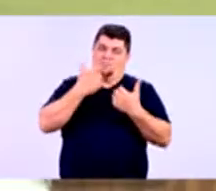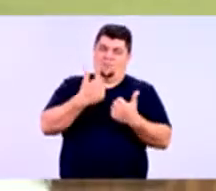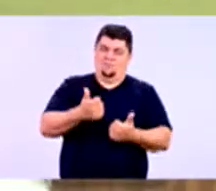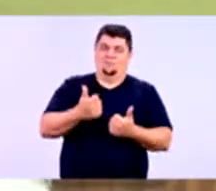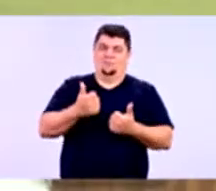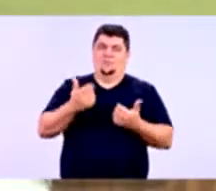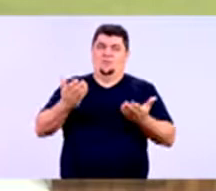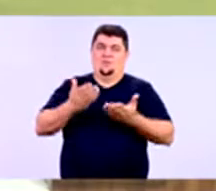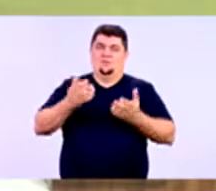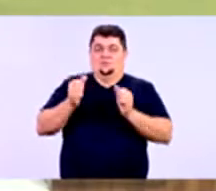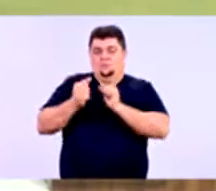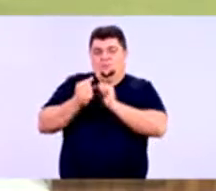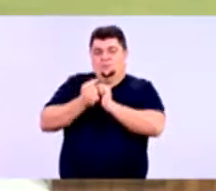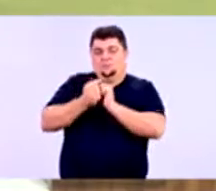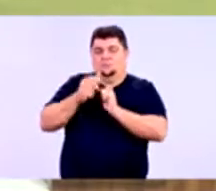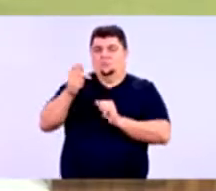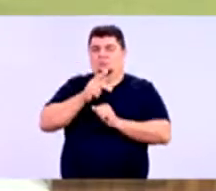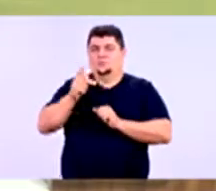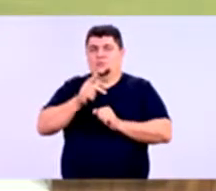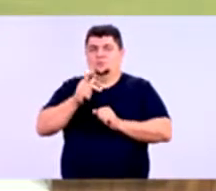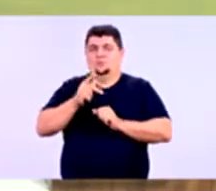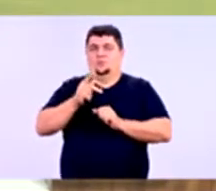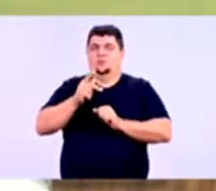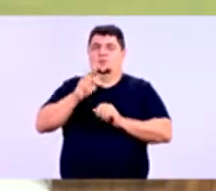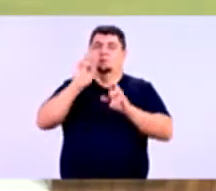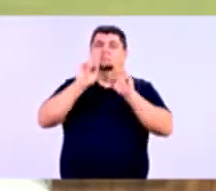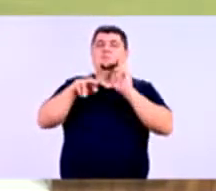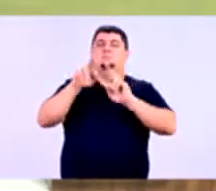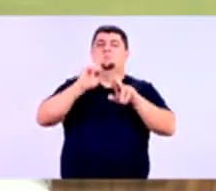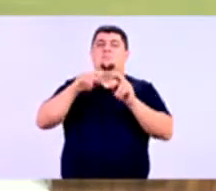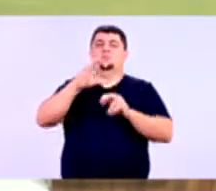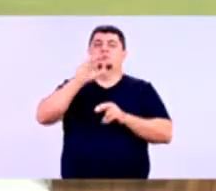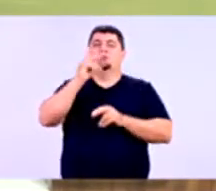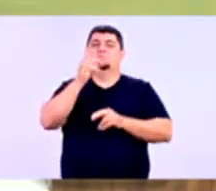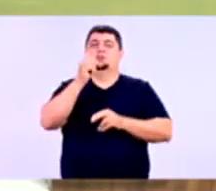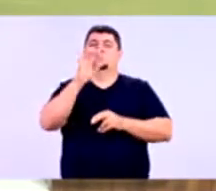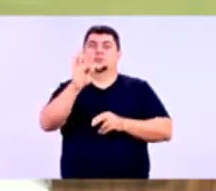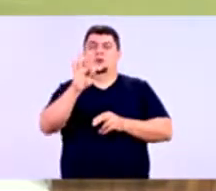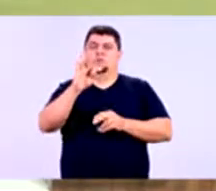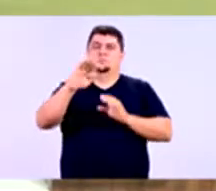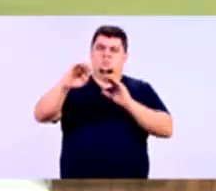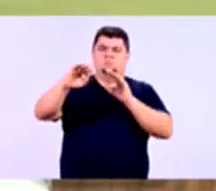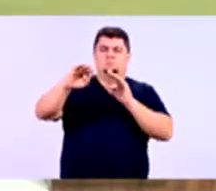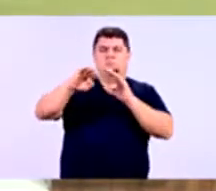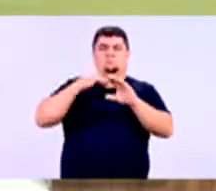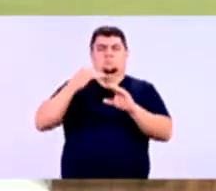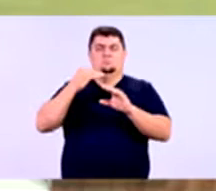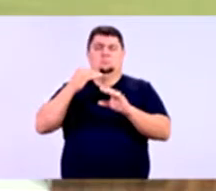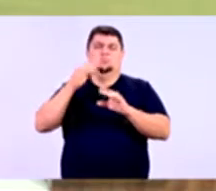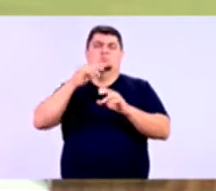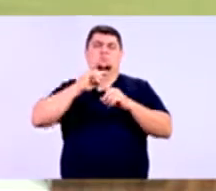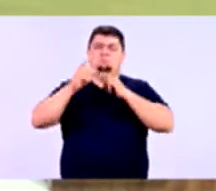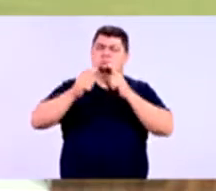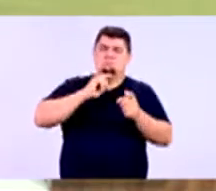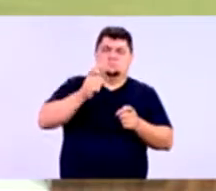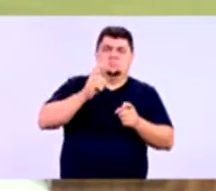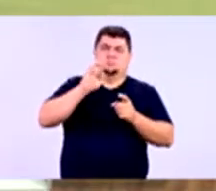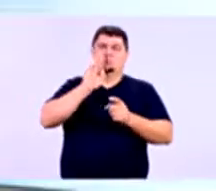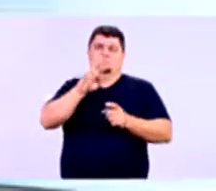aqui então para acompanhar o professor Rafael e responder a vocês aqui no chat. Mandem suas dúvidas, nós vamos responder durante a